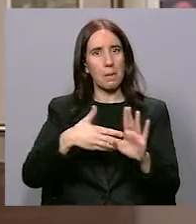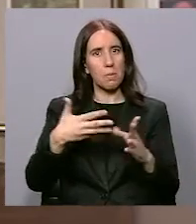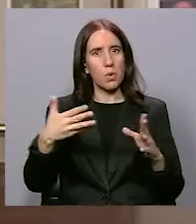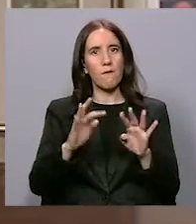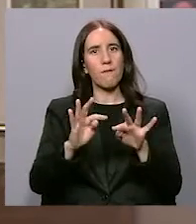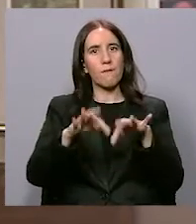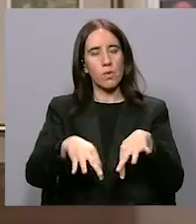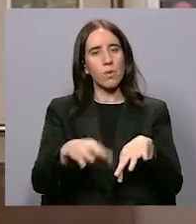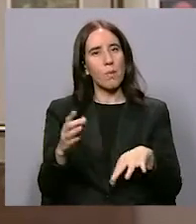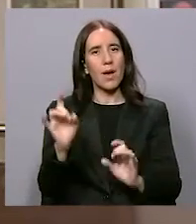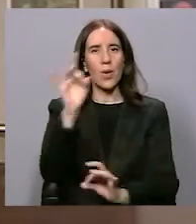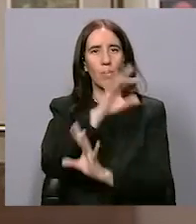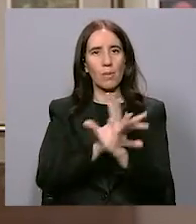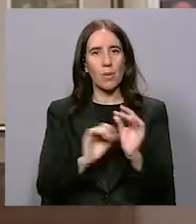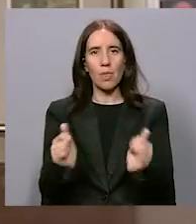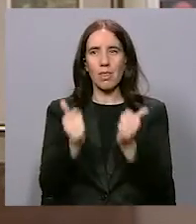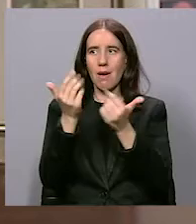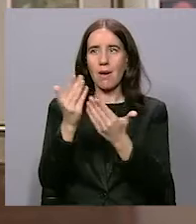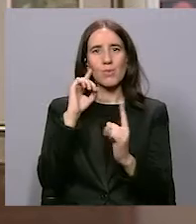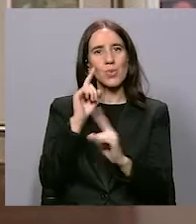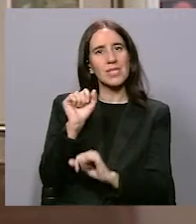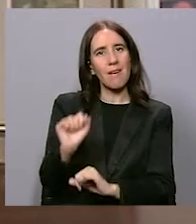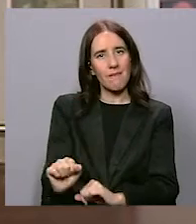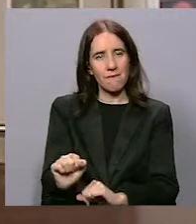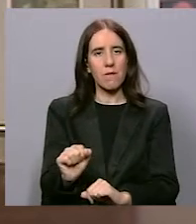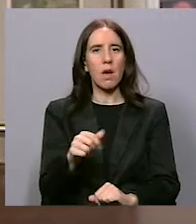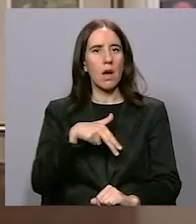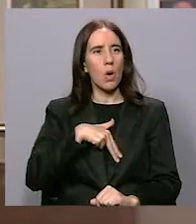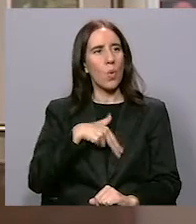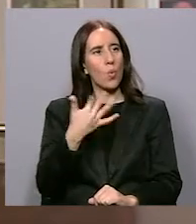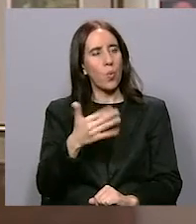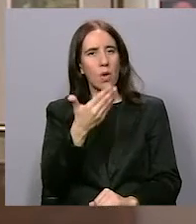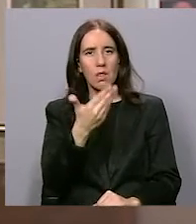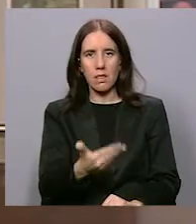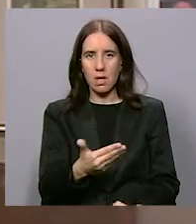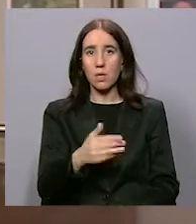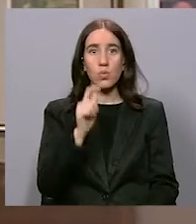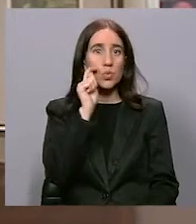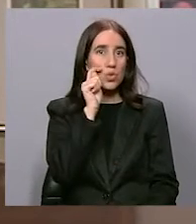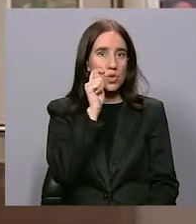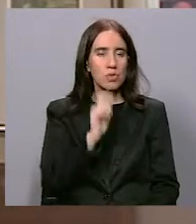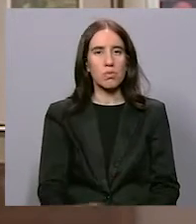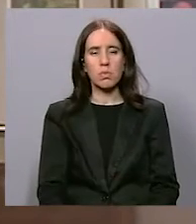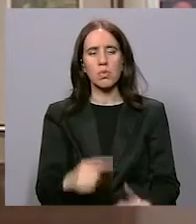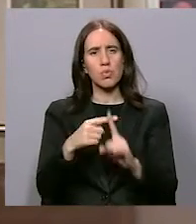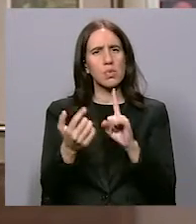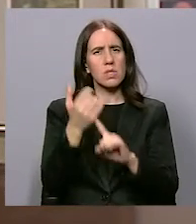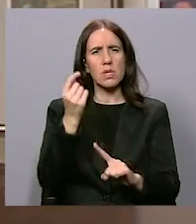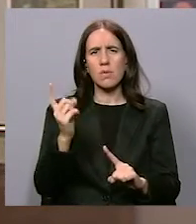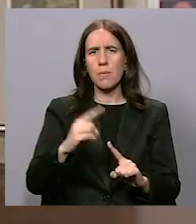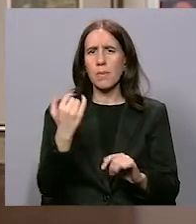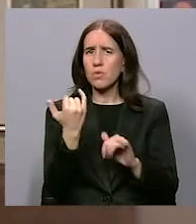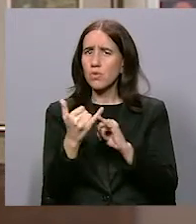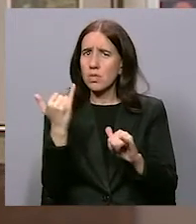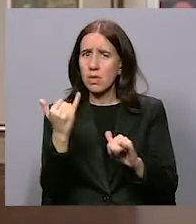banco fim do triunfo europeu da nossa música o chefe o nice galardões no turismo o sucesso entrar no